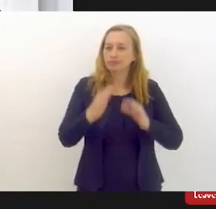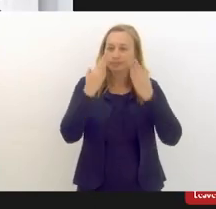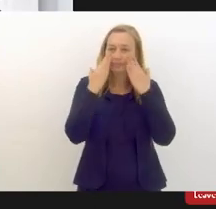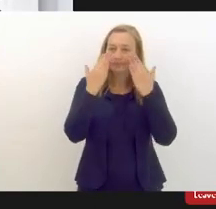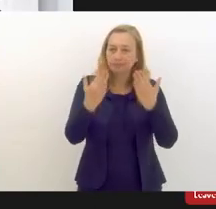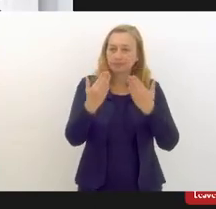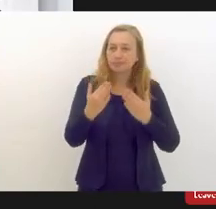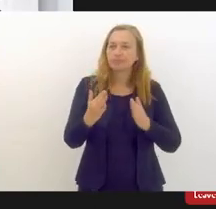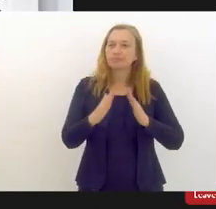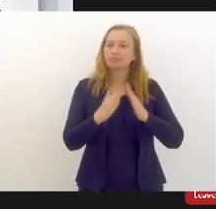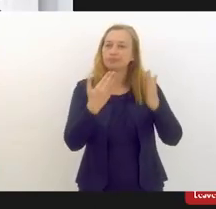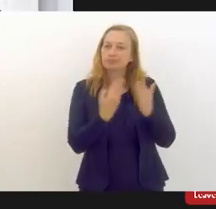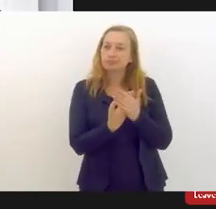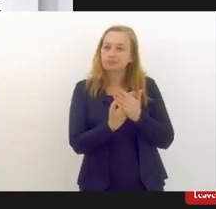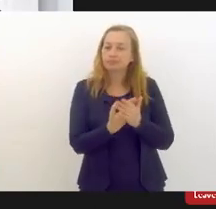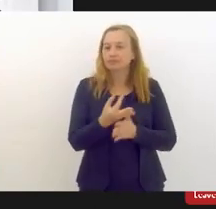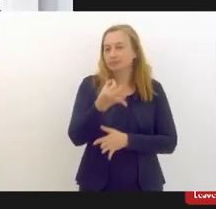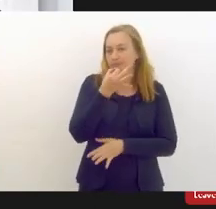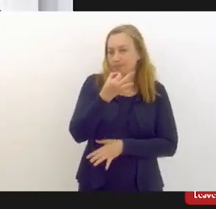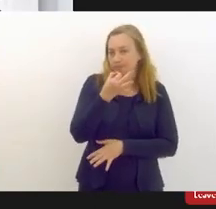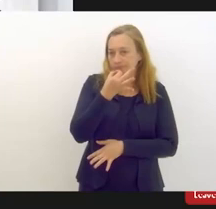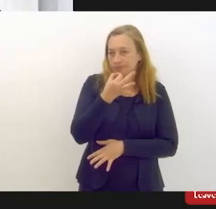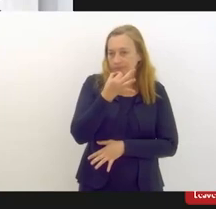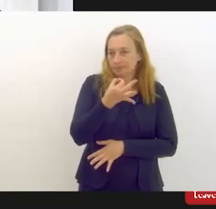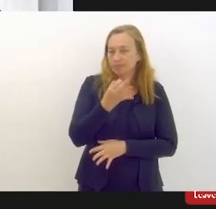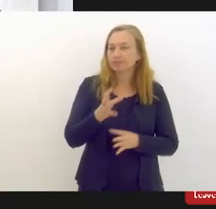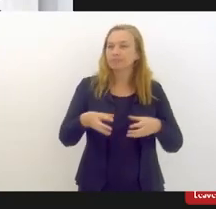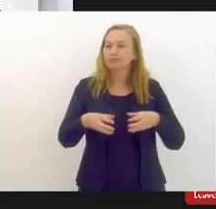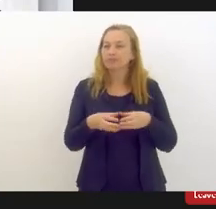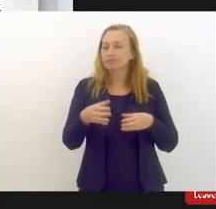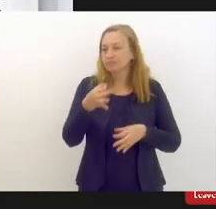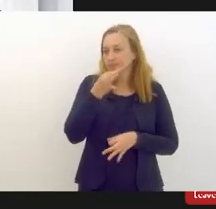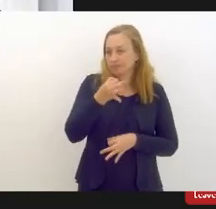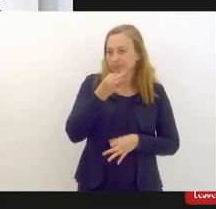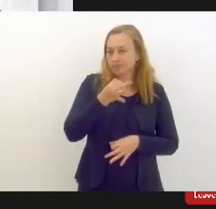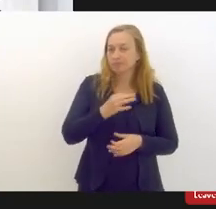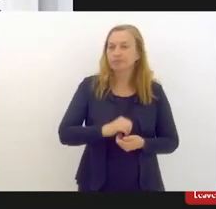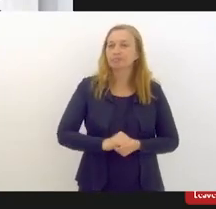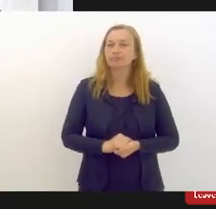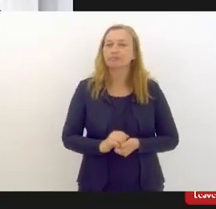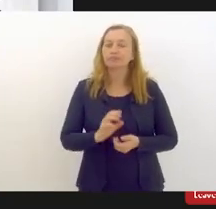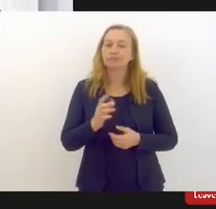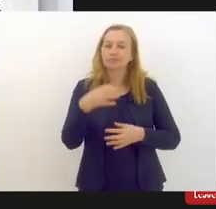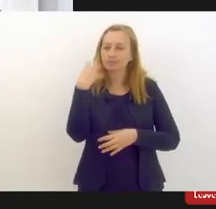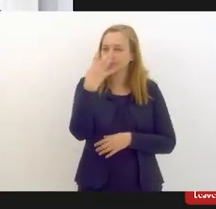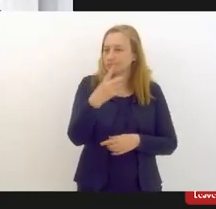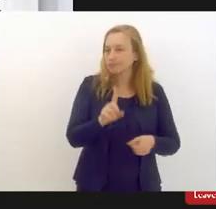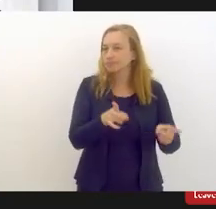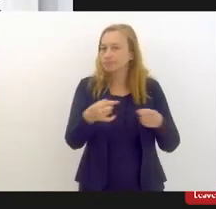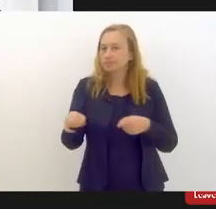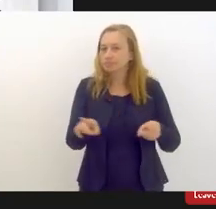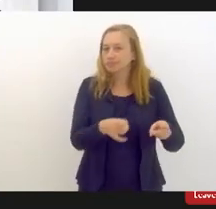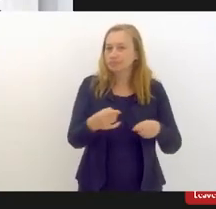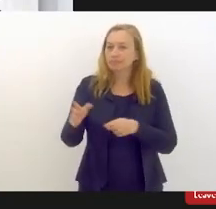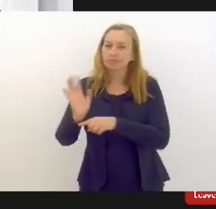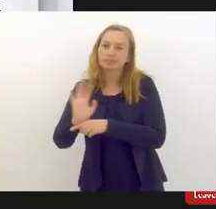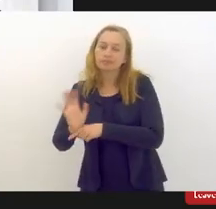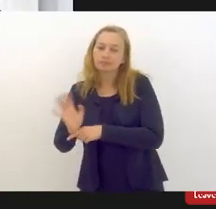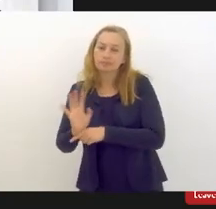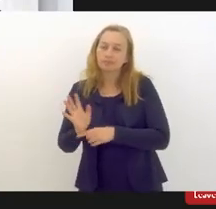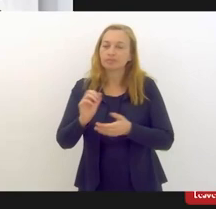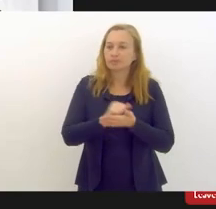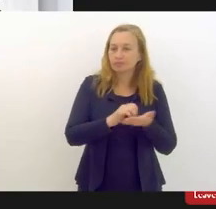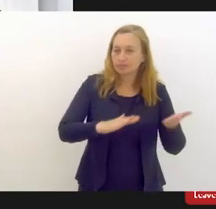apresentava para as escolas sugestões, um conjunto de sugestões de músicas, de filmes, de atividades